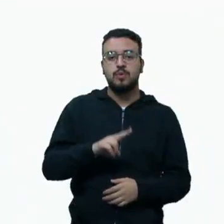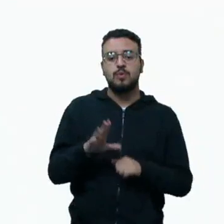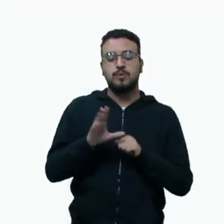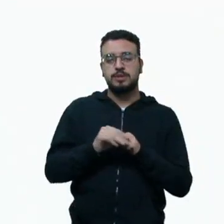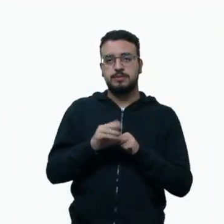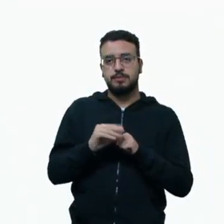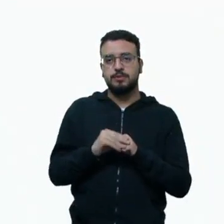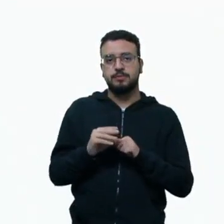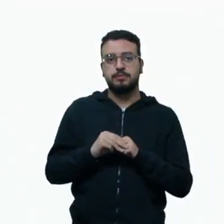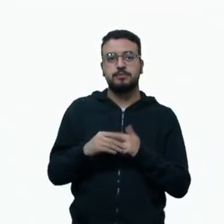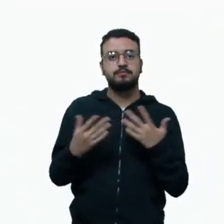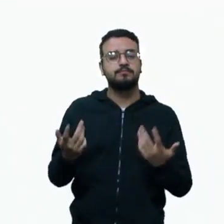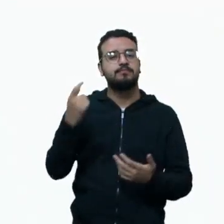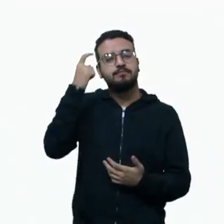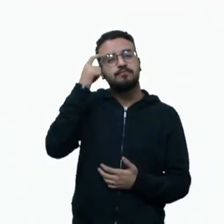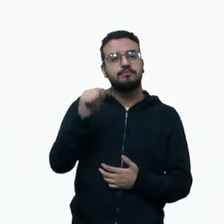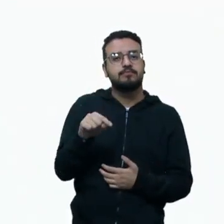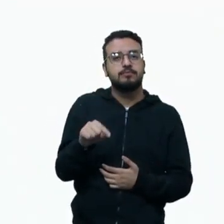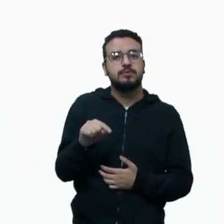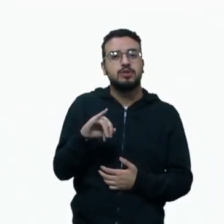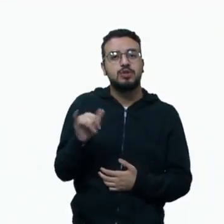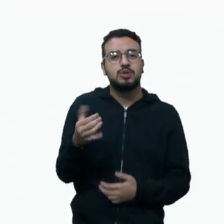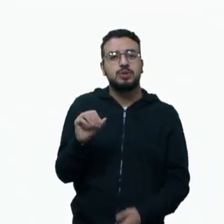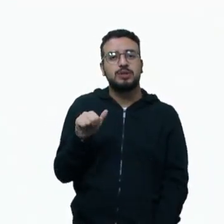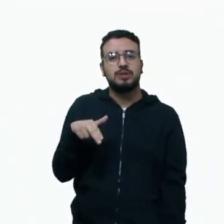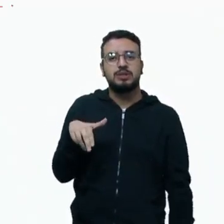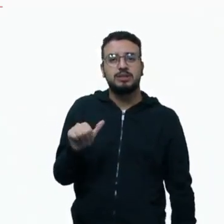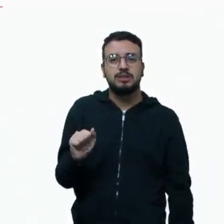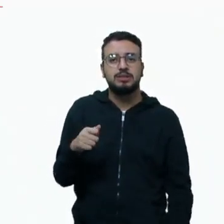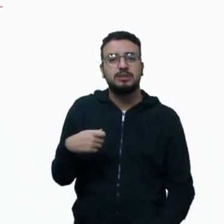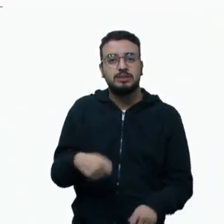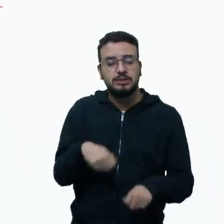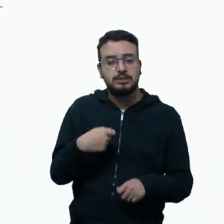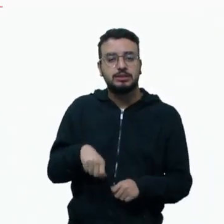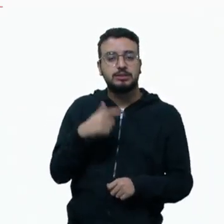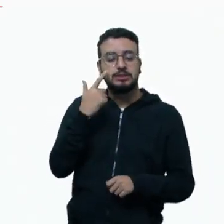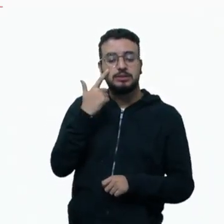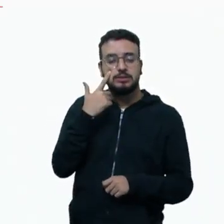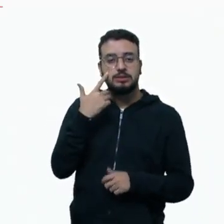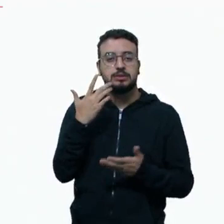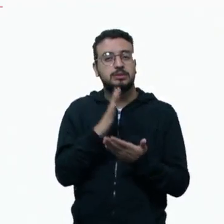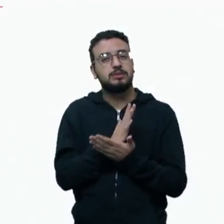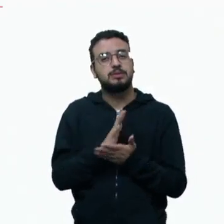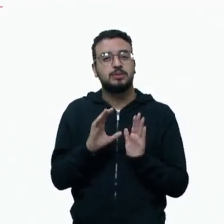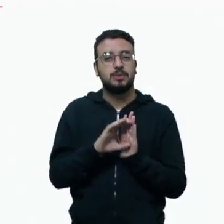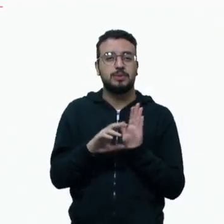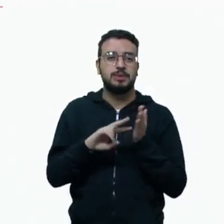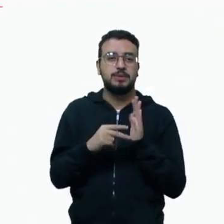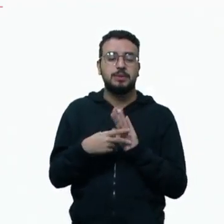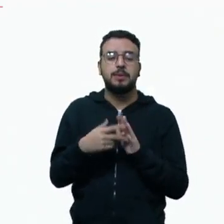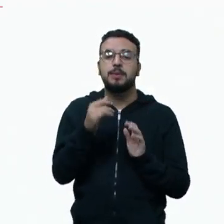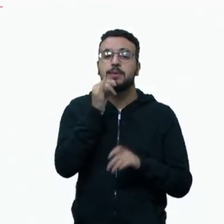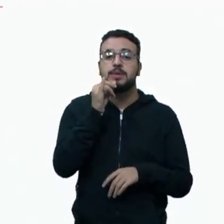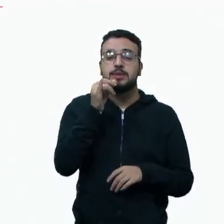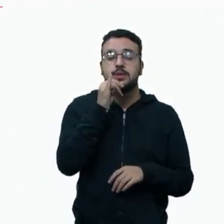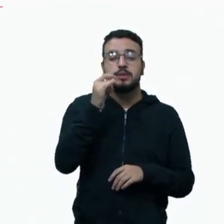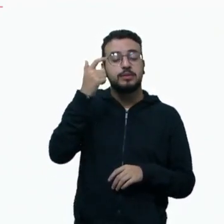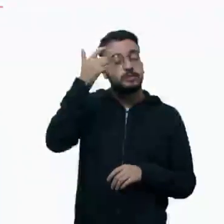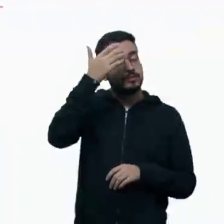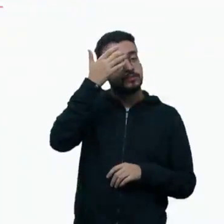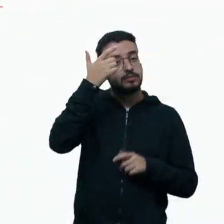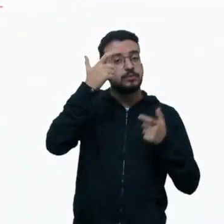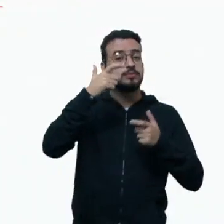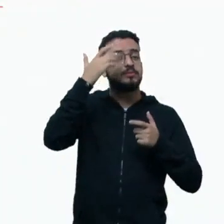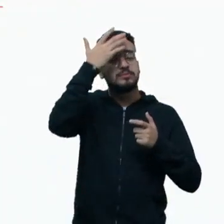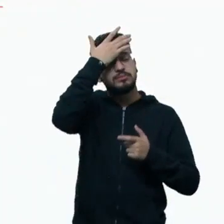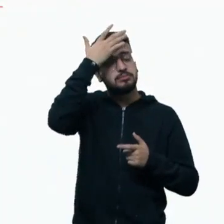conhecimentos. Pensando nisso, a Joana deverá rever certos conceitos, como, por exemplo, quais os lobos do cérebro e qual a localização